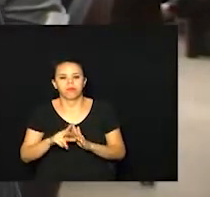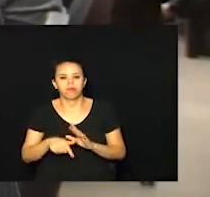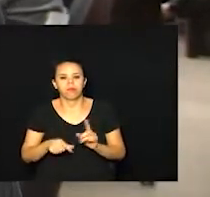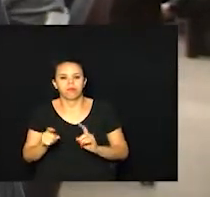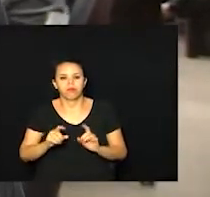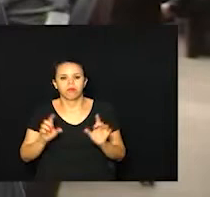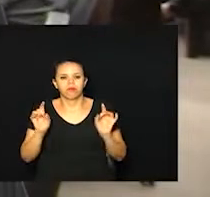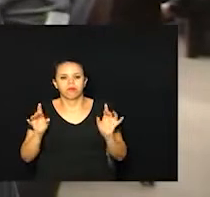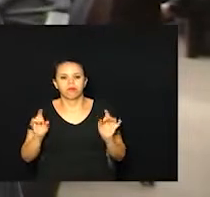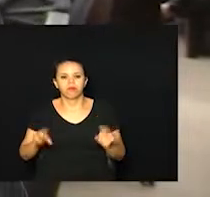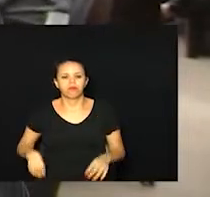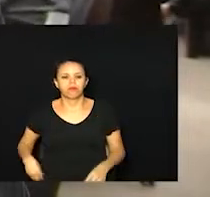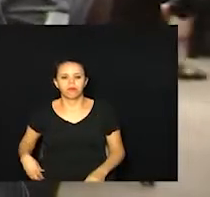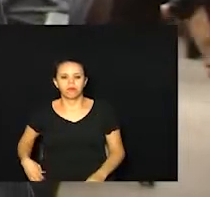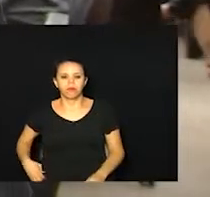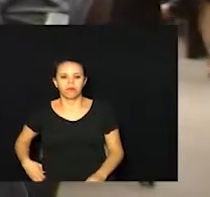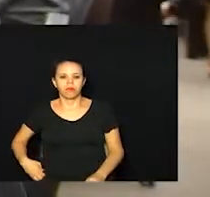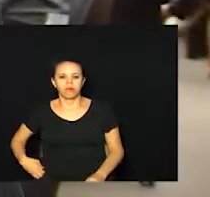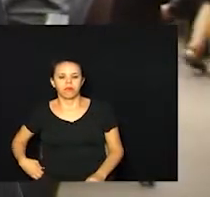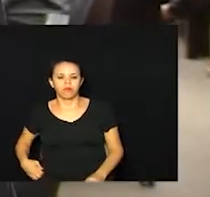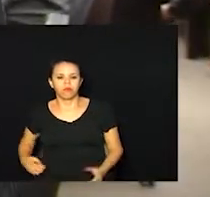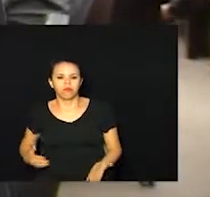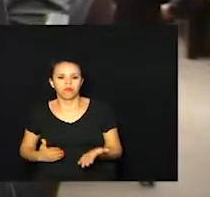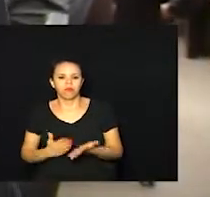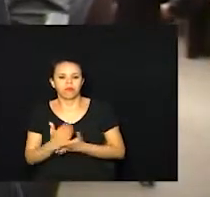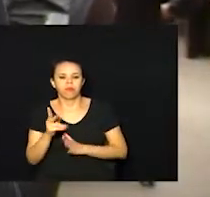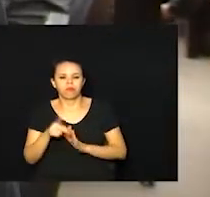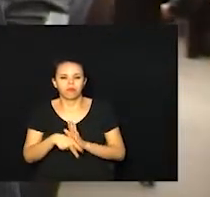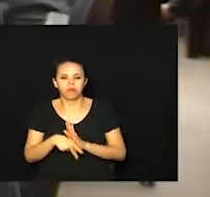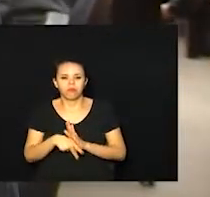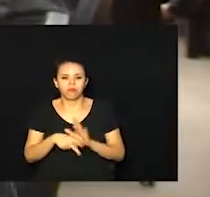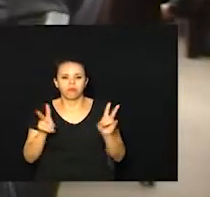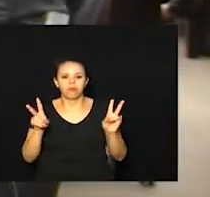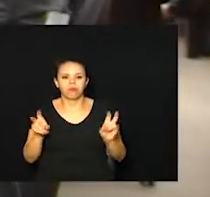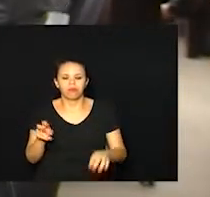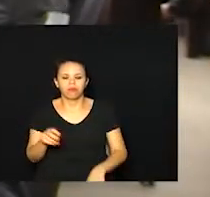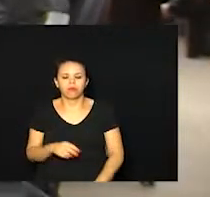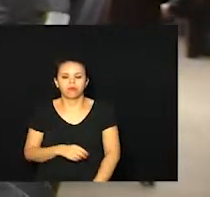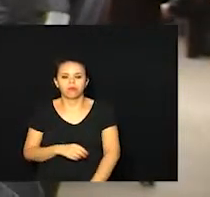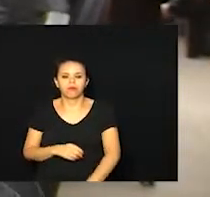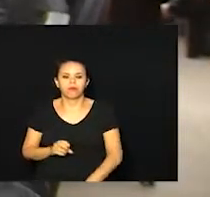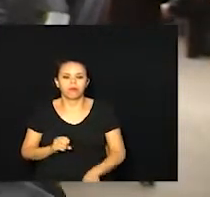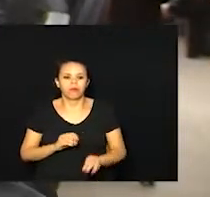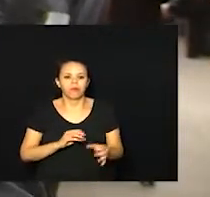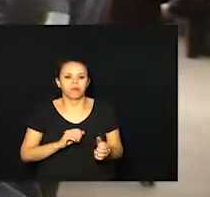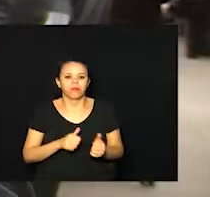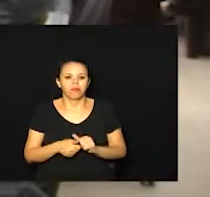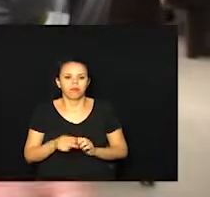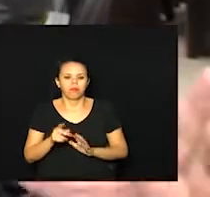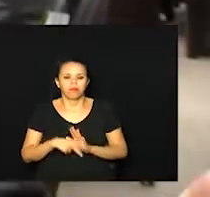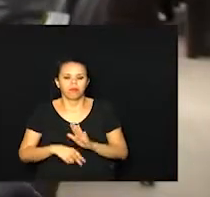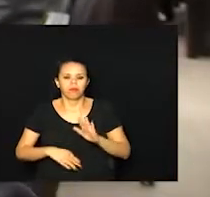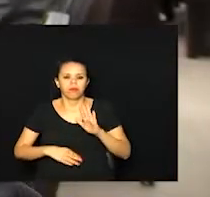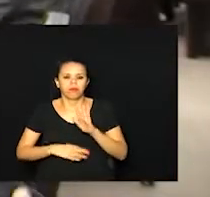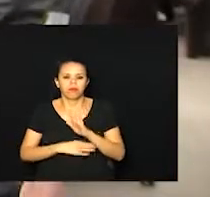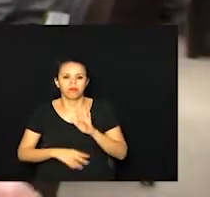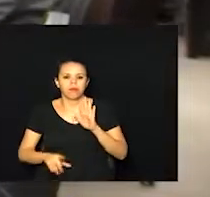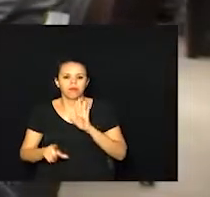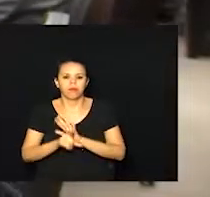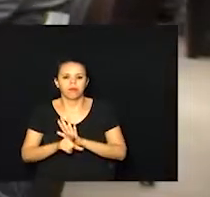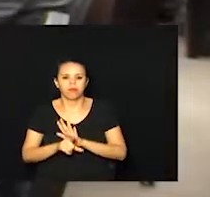reuniões extraordinárias, tanto para aprovar projetos relacionados à educação e ao esporte, todos os projetos da casa, de